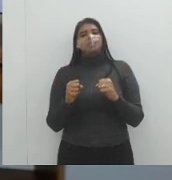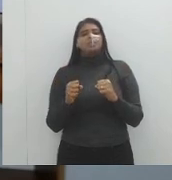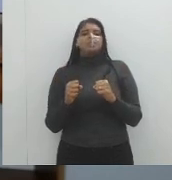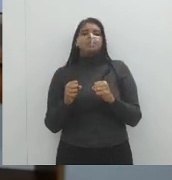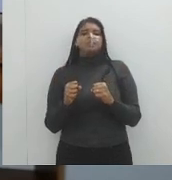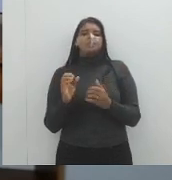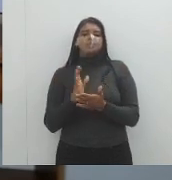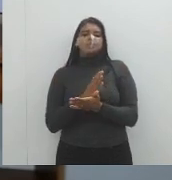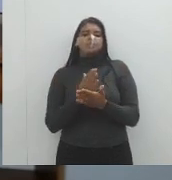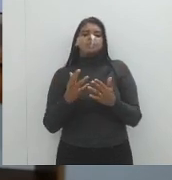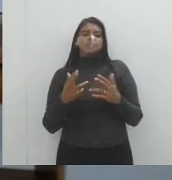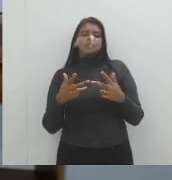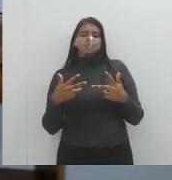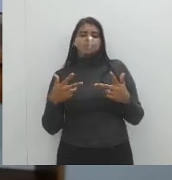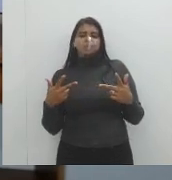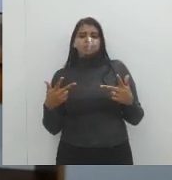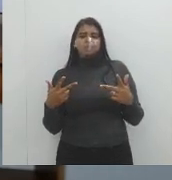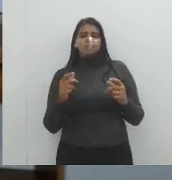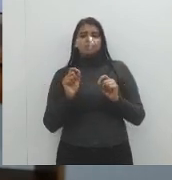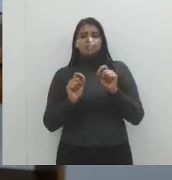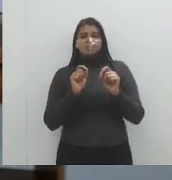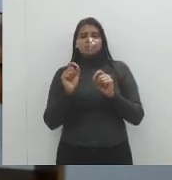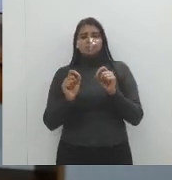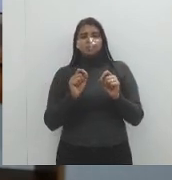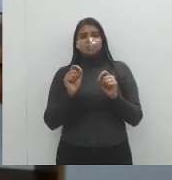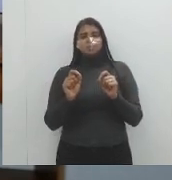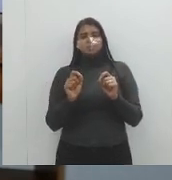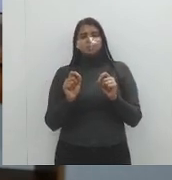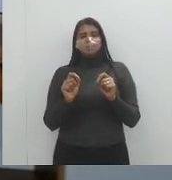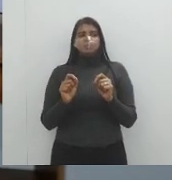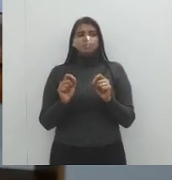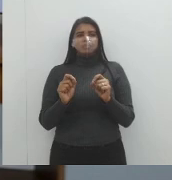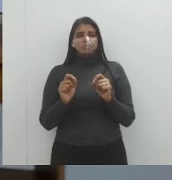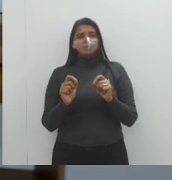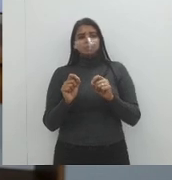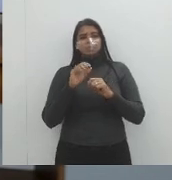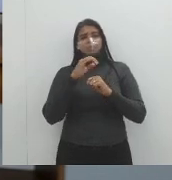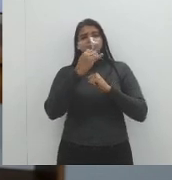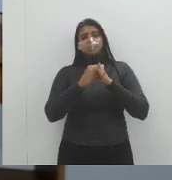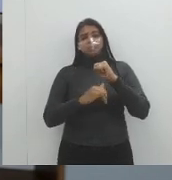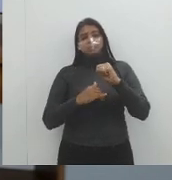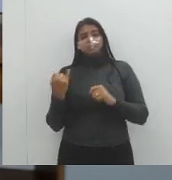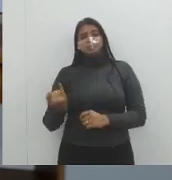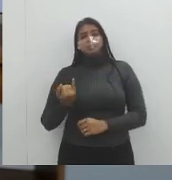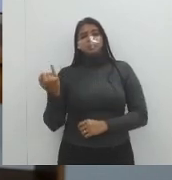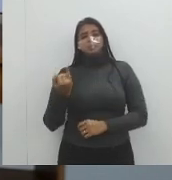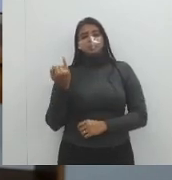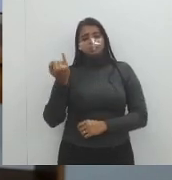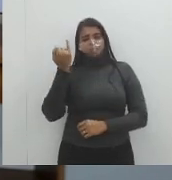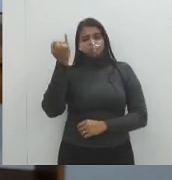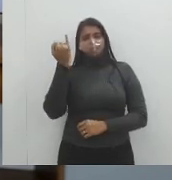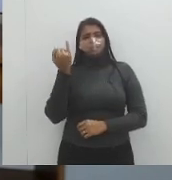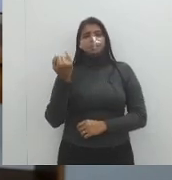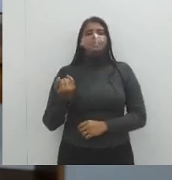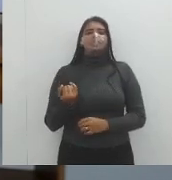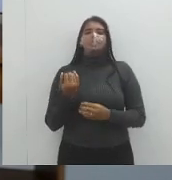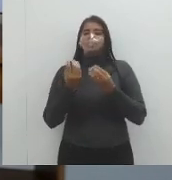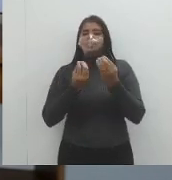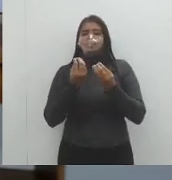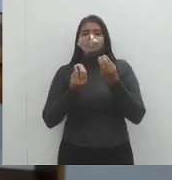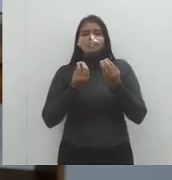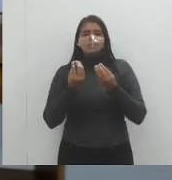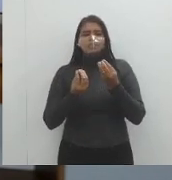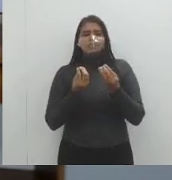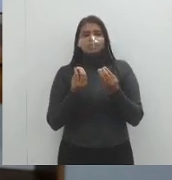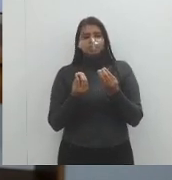mais algumas questões relativas à identidade do átomo, que é muito importante essa questão, né? Como é que se